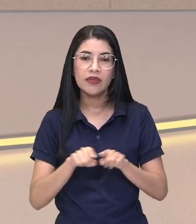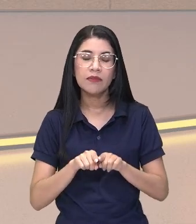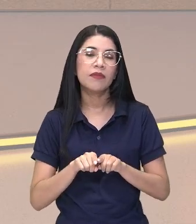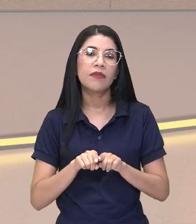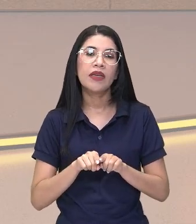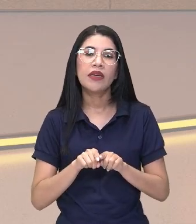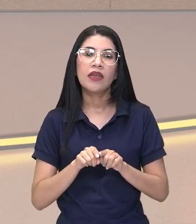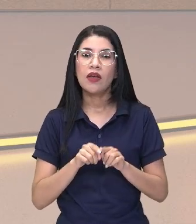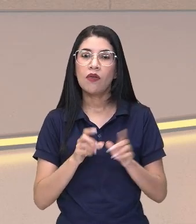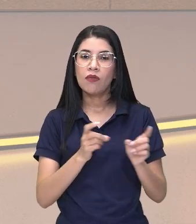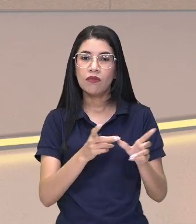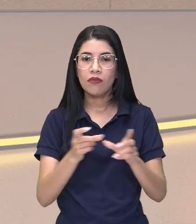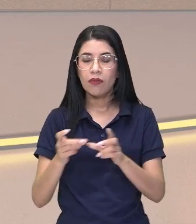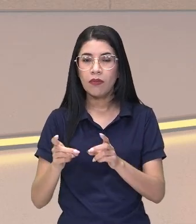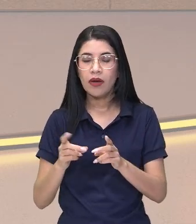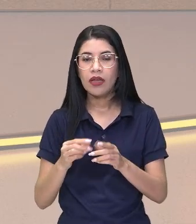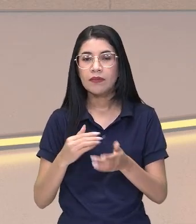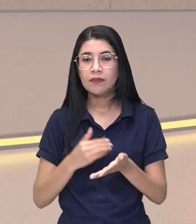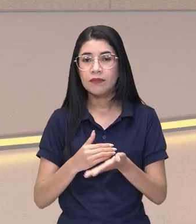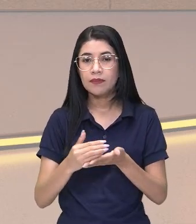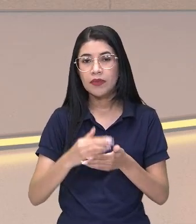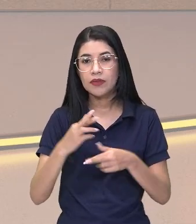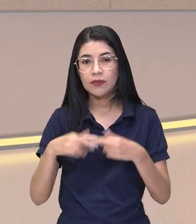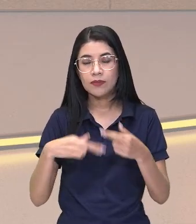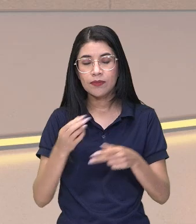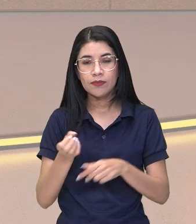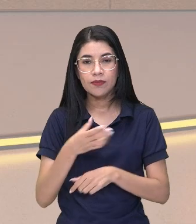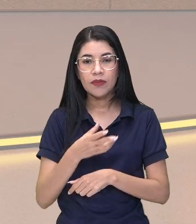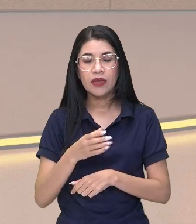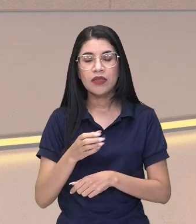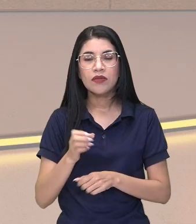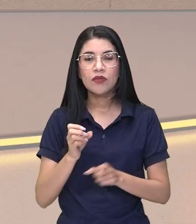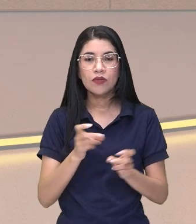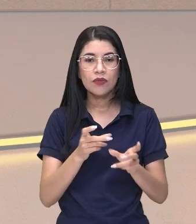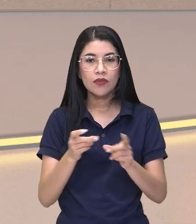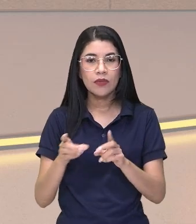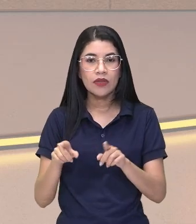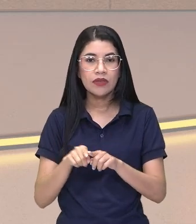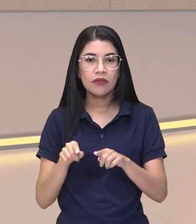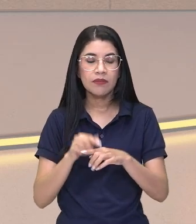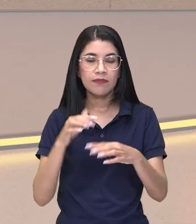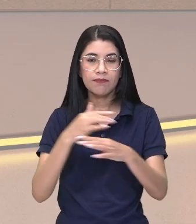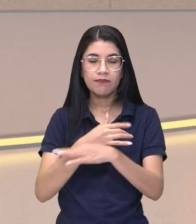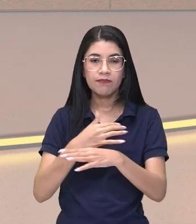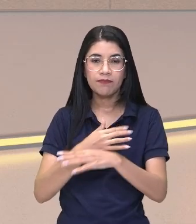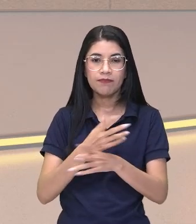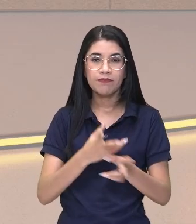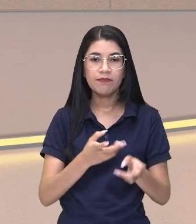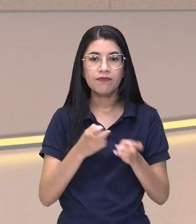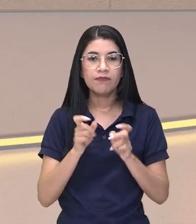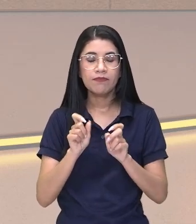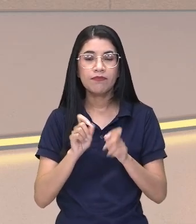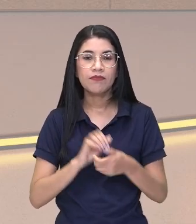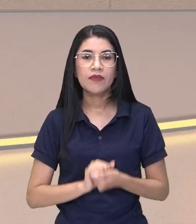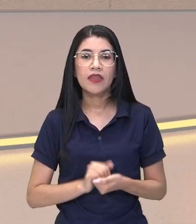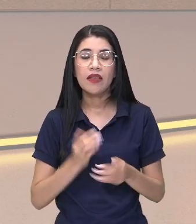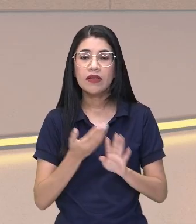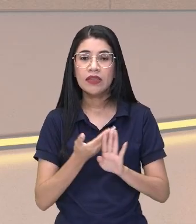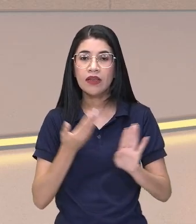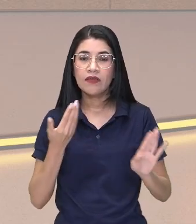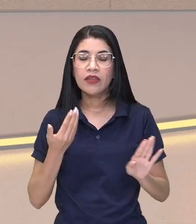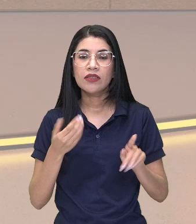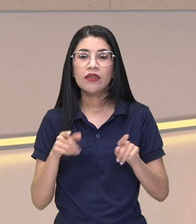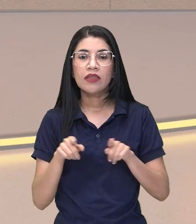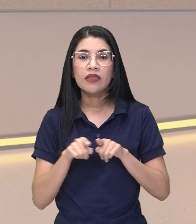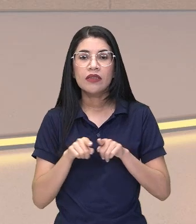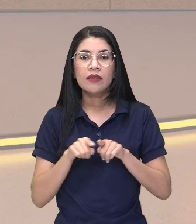desse renascimento comercial e urbano, nós vamos, então, né, também se desvencilhar disso para